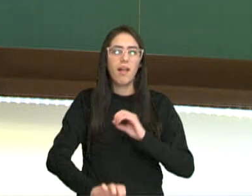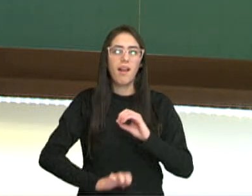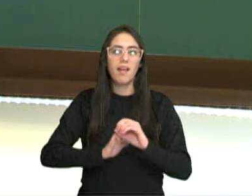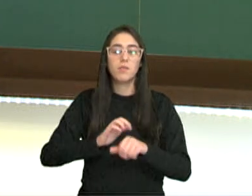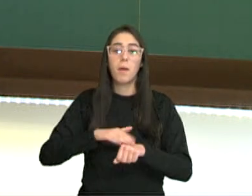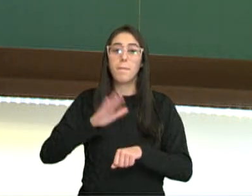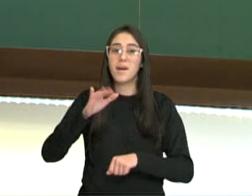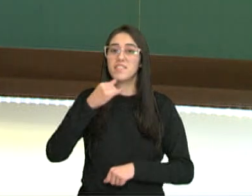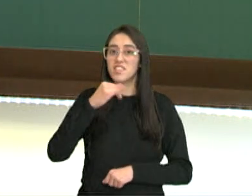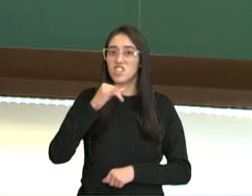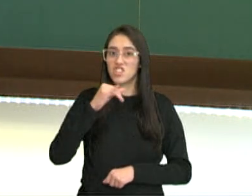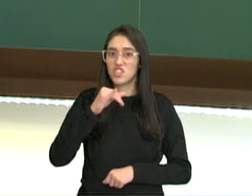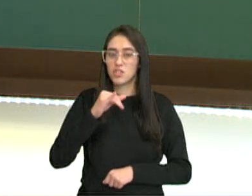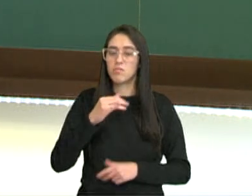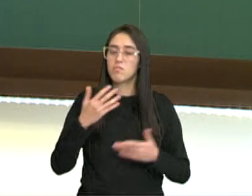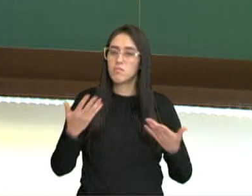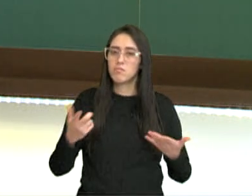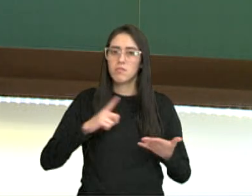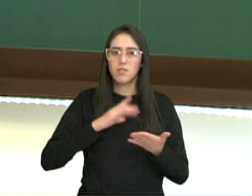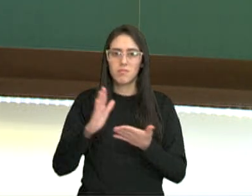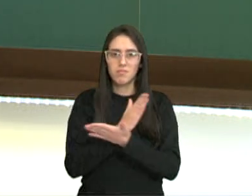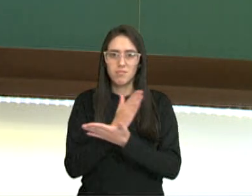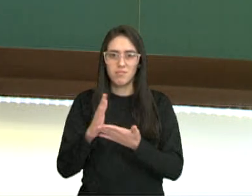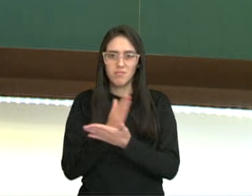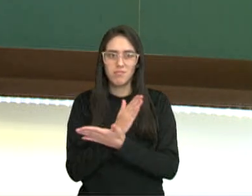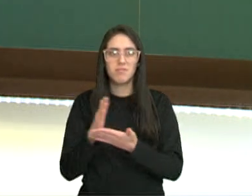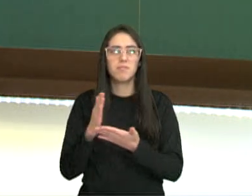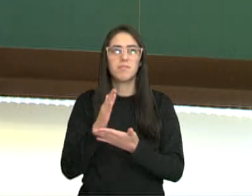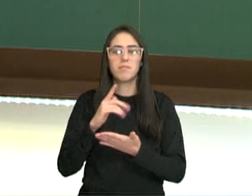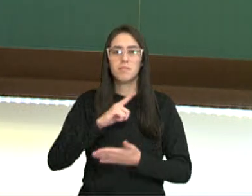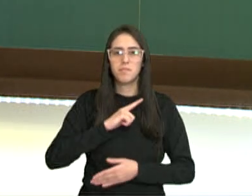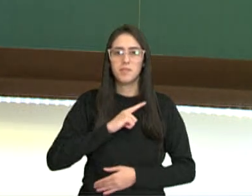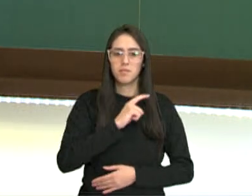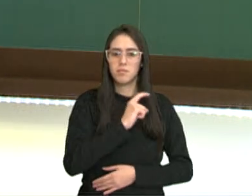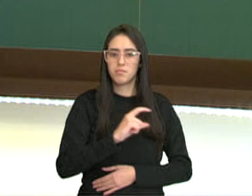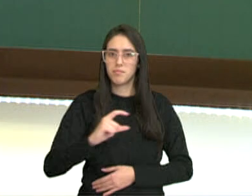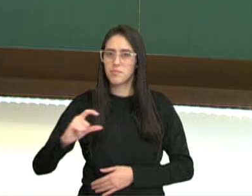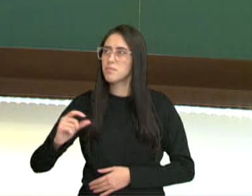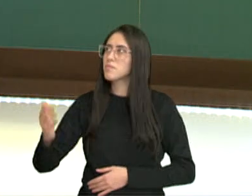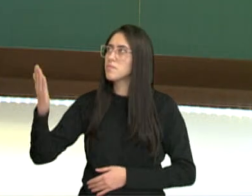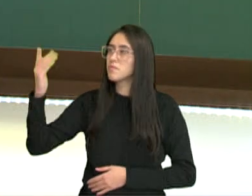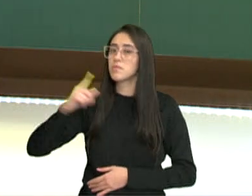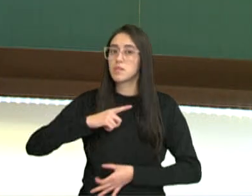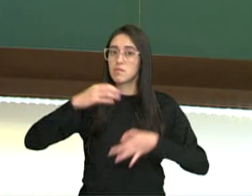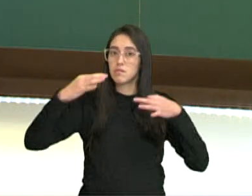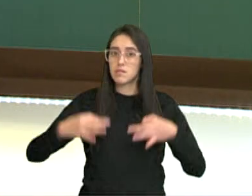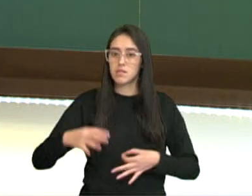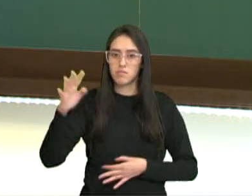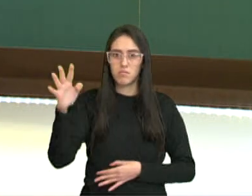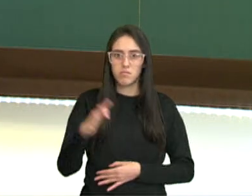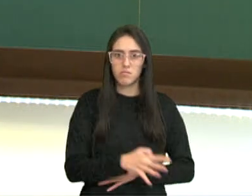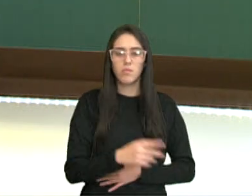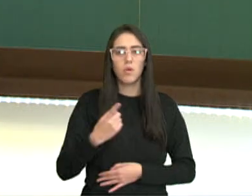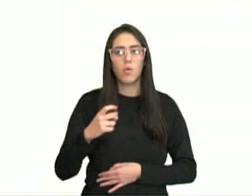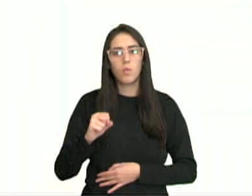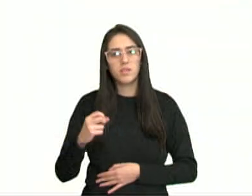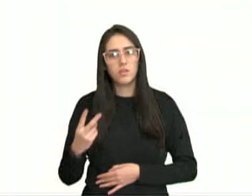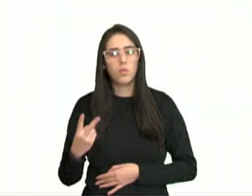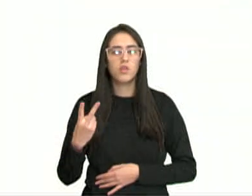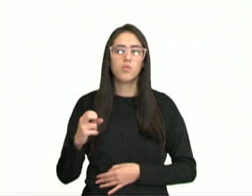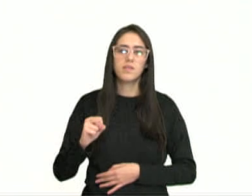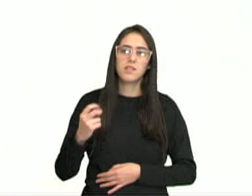Então, pela distribuição eletrônica mostrada no enunciado, está seguindo as diagonais do diagrama, 1s2,